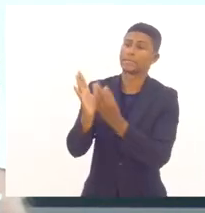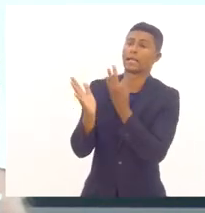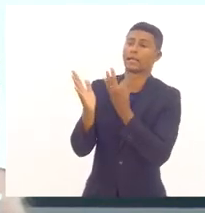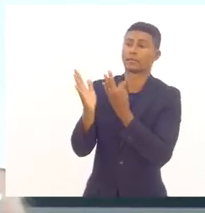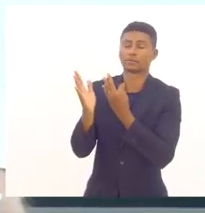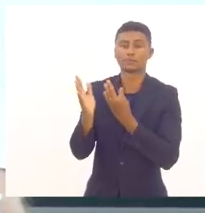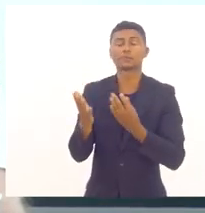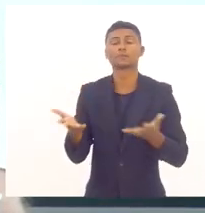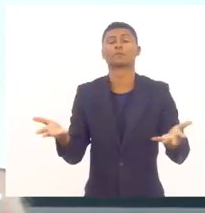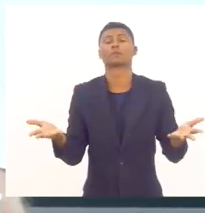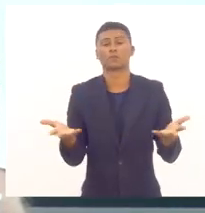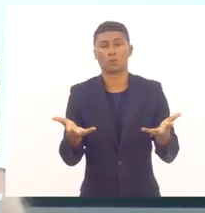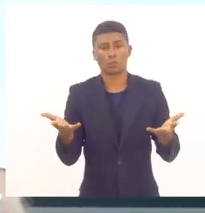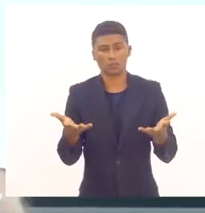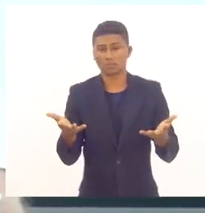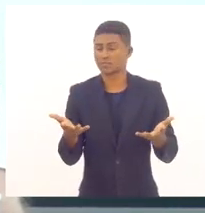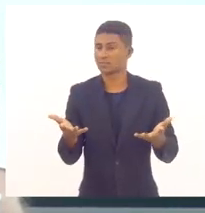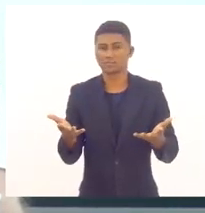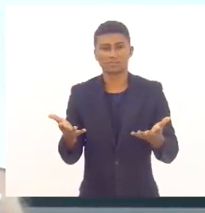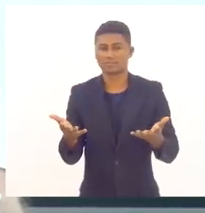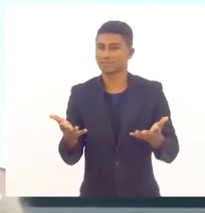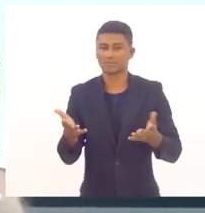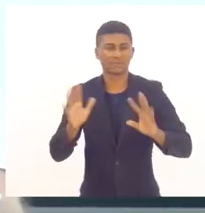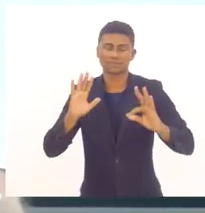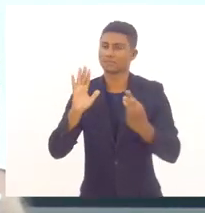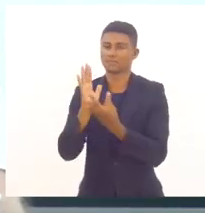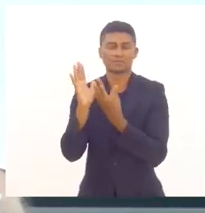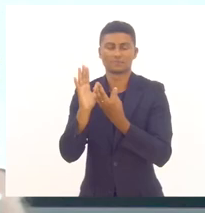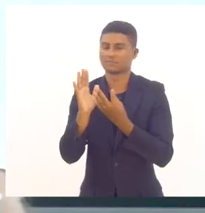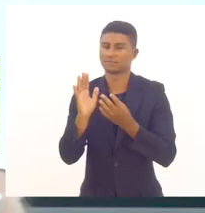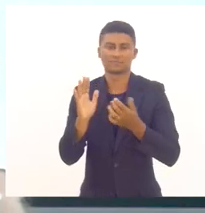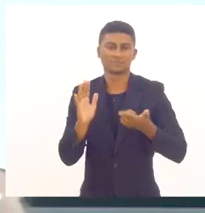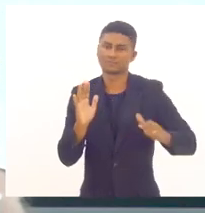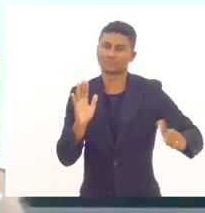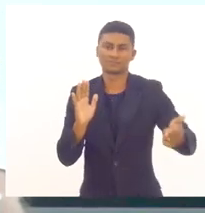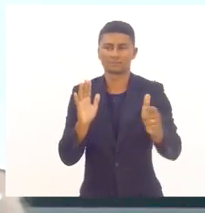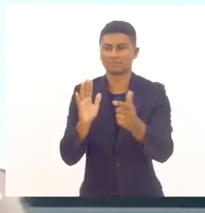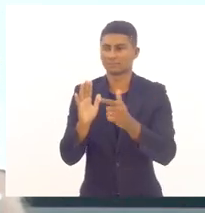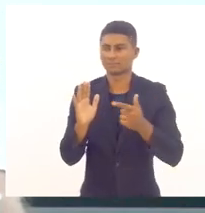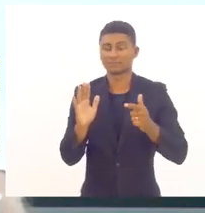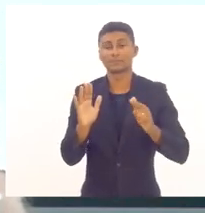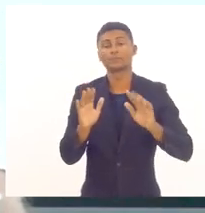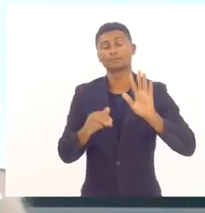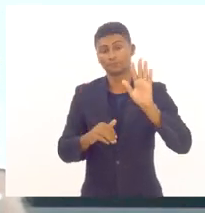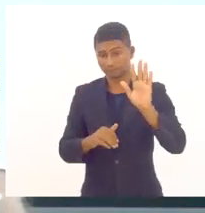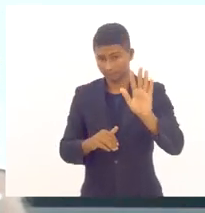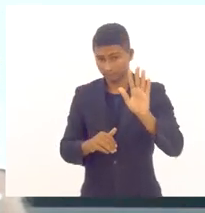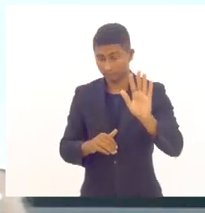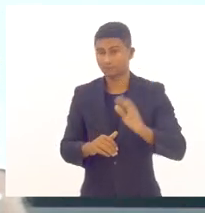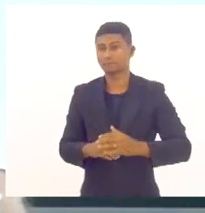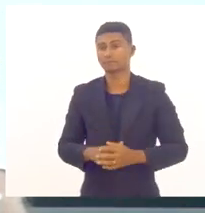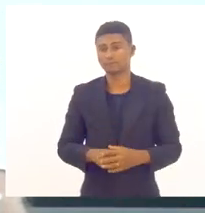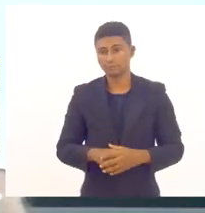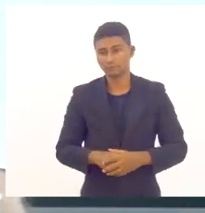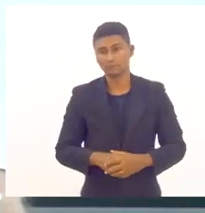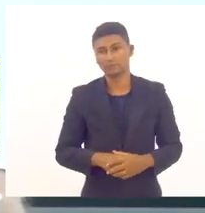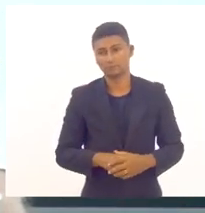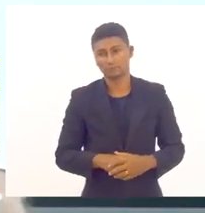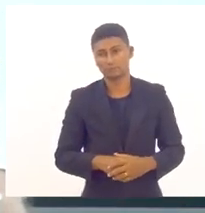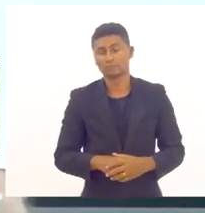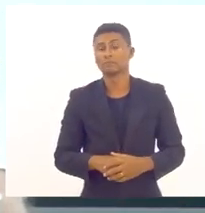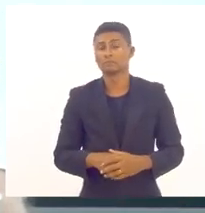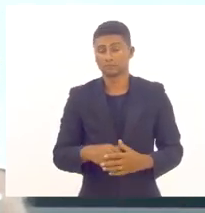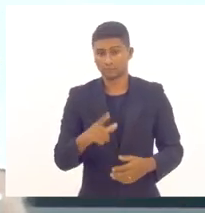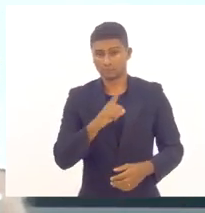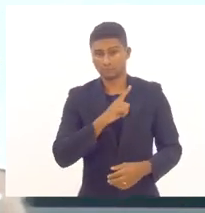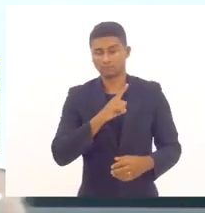Então, hoje, ainda não temos esse decreto assinado, mas surge um projeto